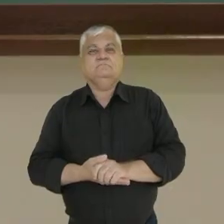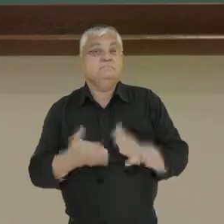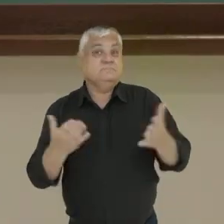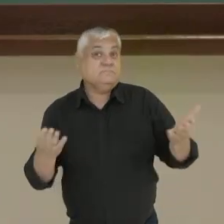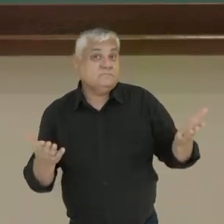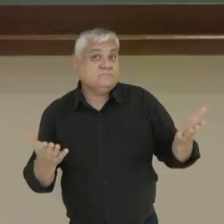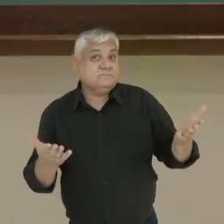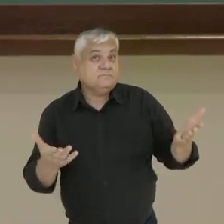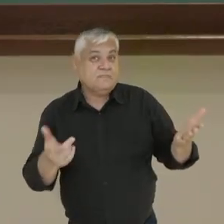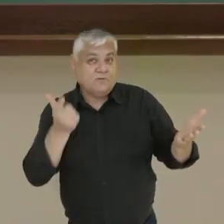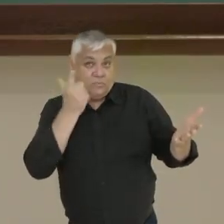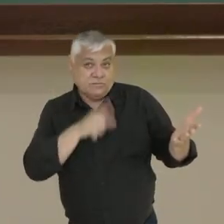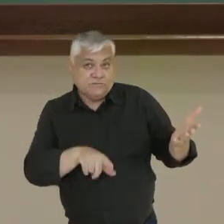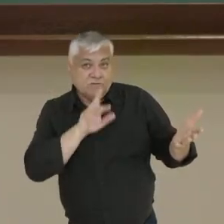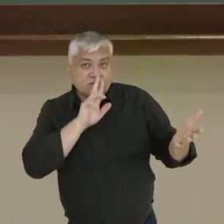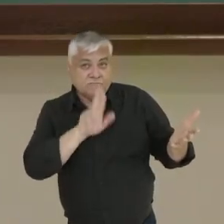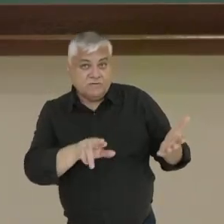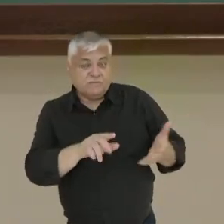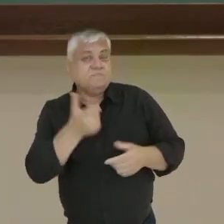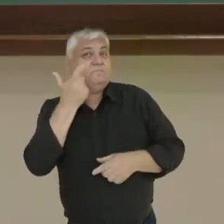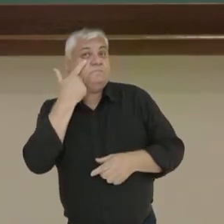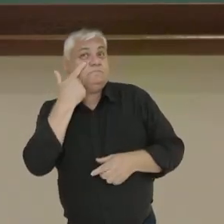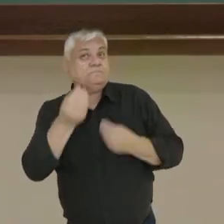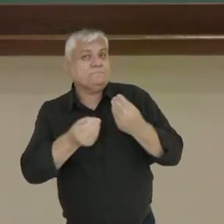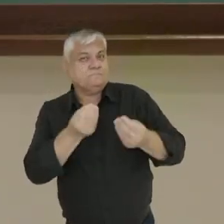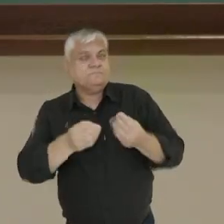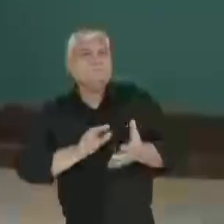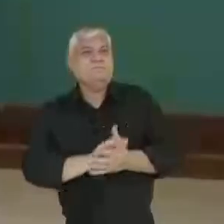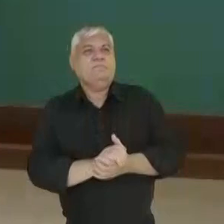E aí, pessoal, resolveram? Vamos lá.